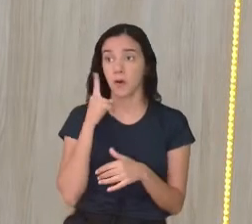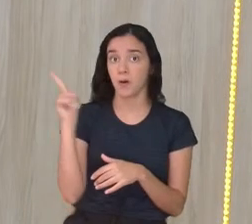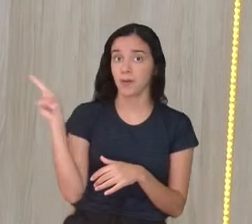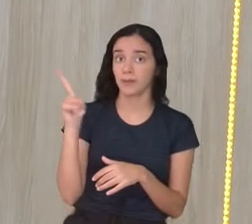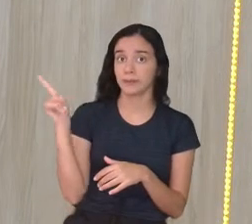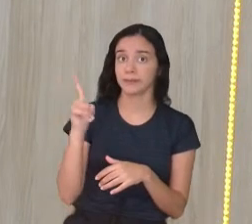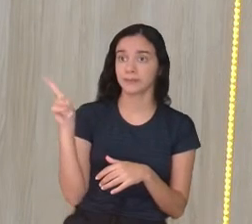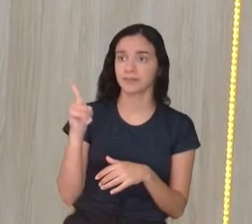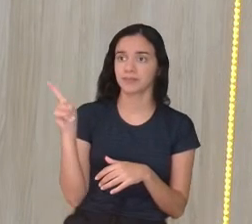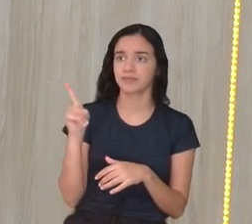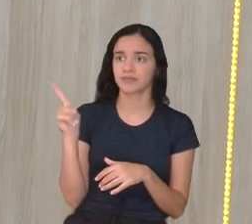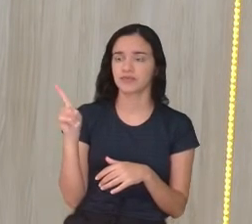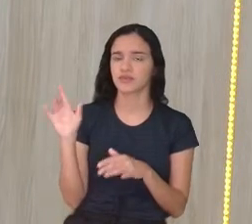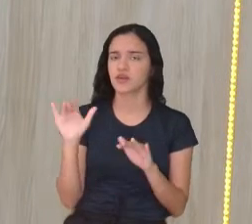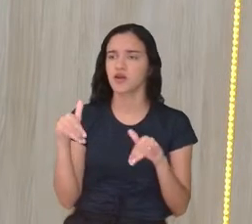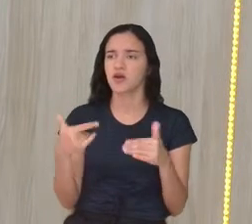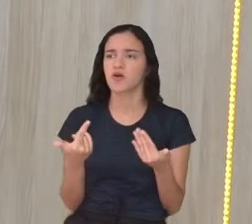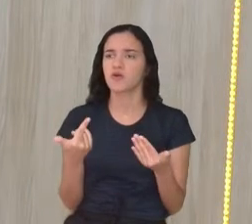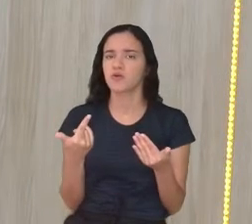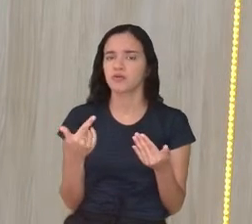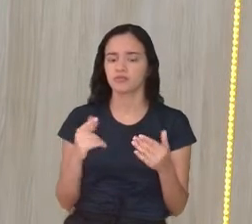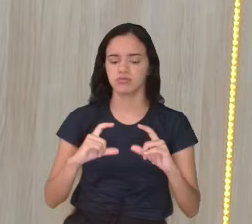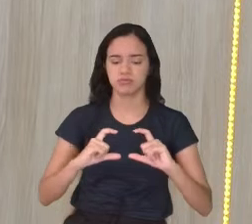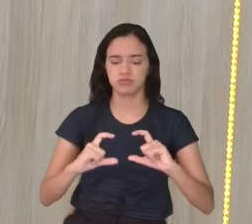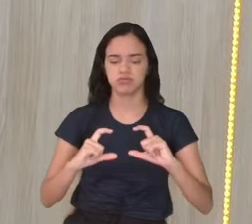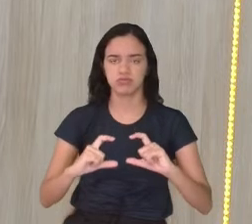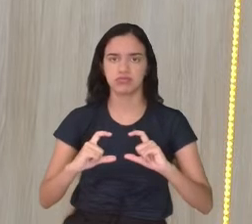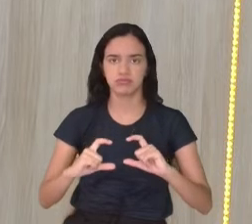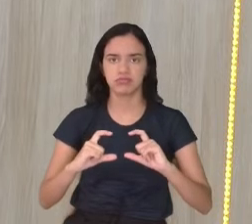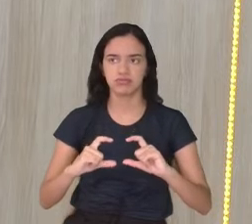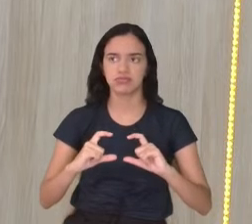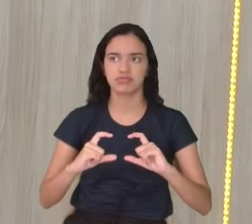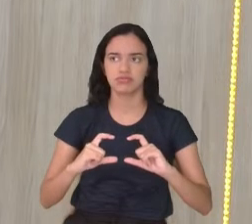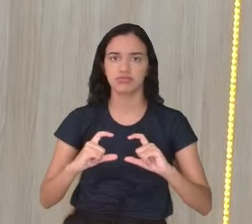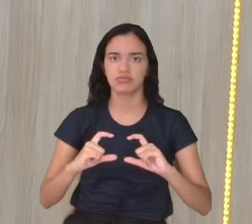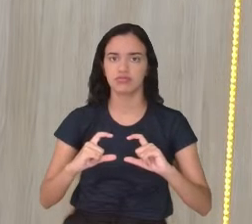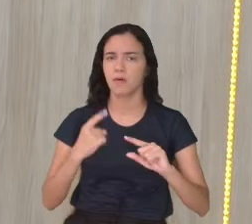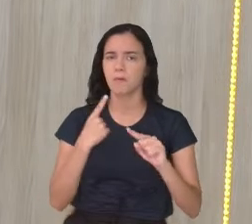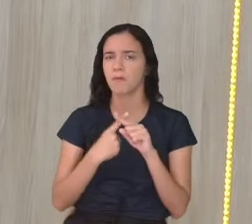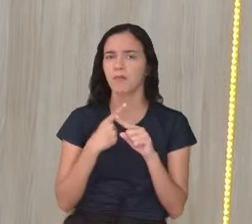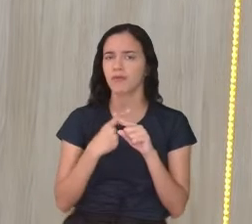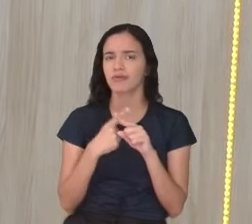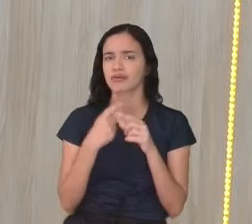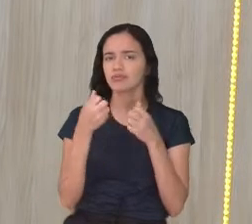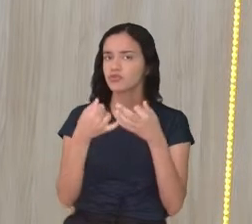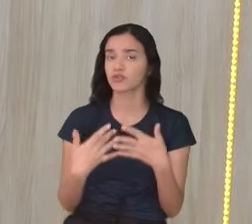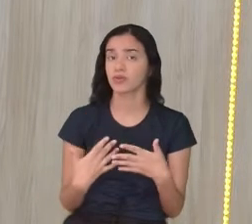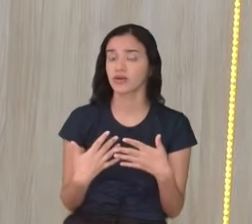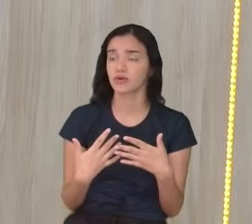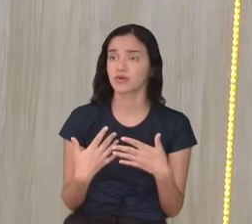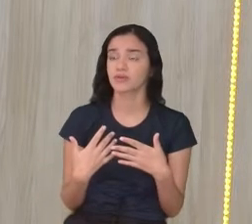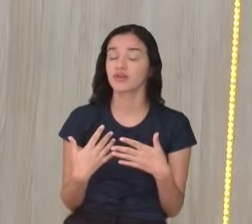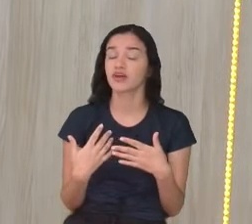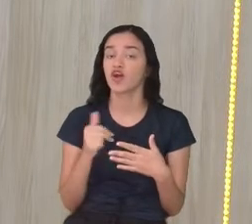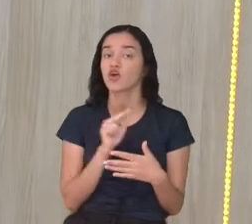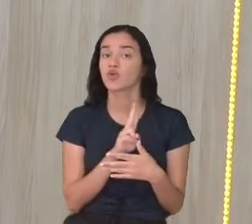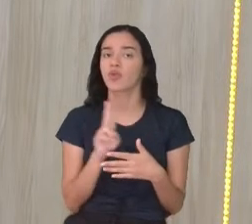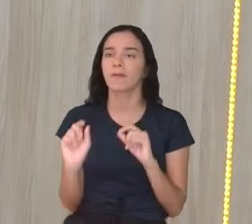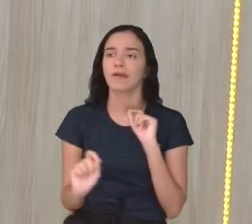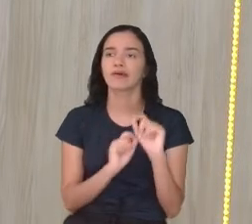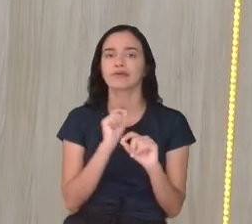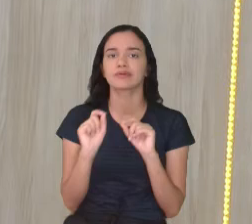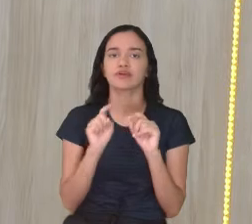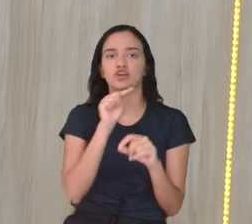aqui, porque professor, por que você não citou essa faixazinha aqui entre as zonas polares, entre as zonas intertropicais? Justamente a gente chama aqui, ó,